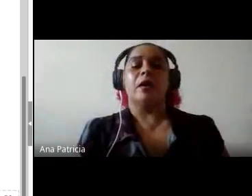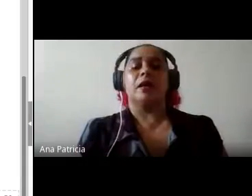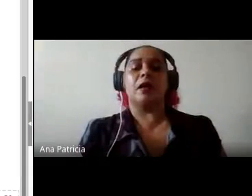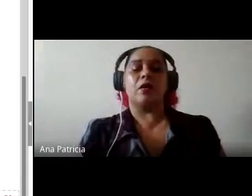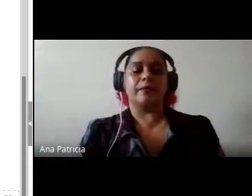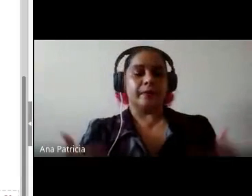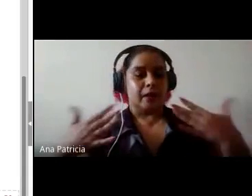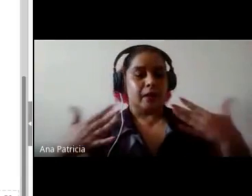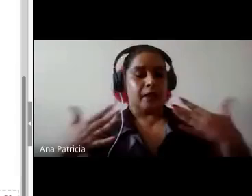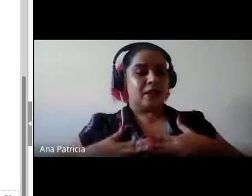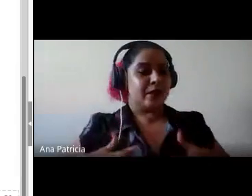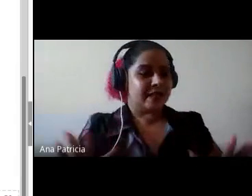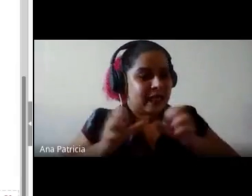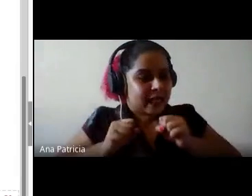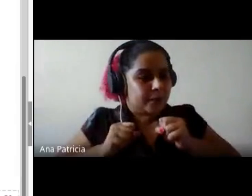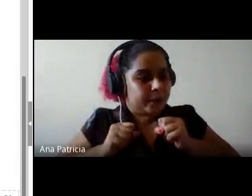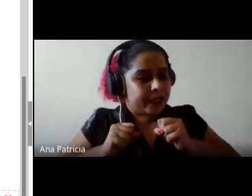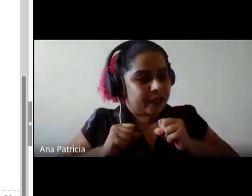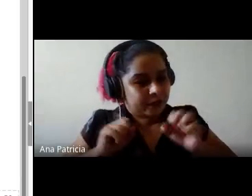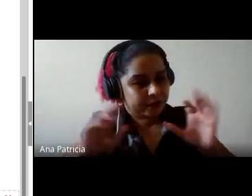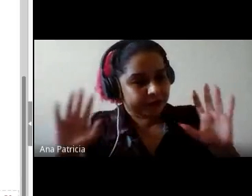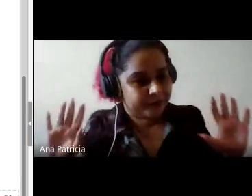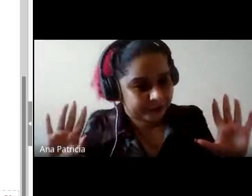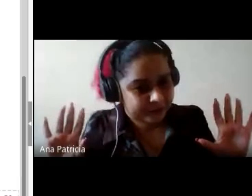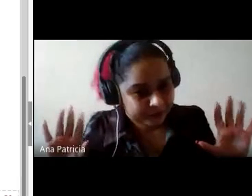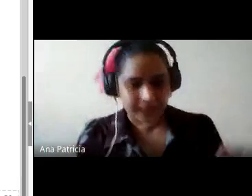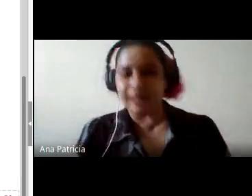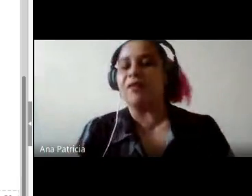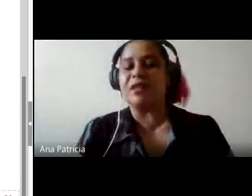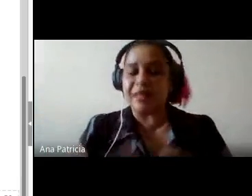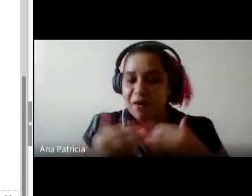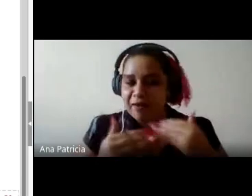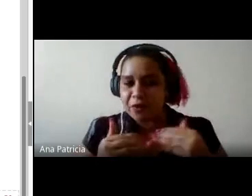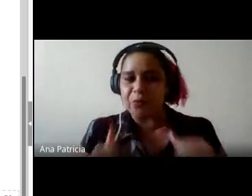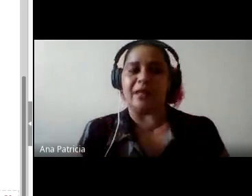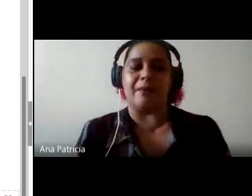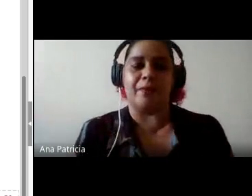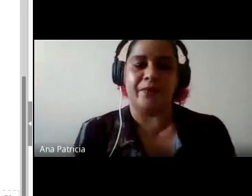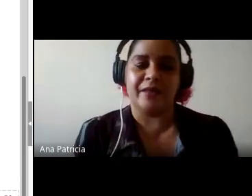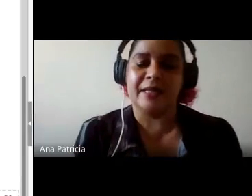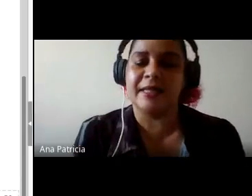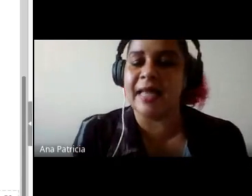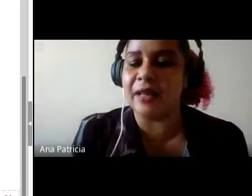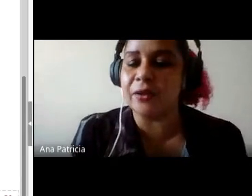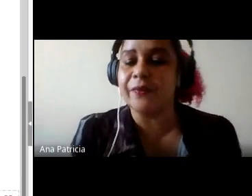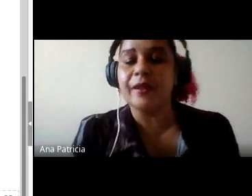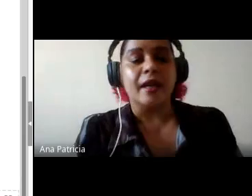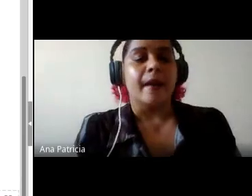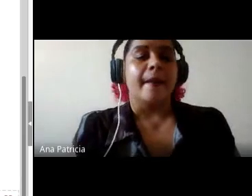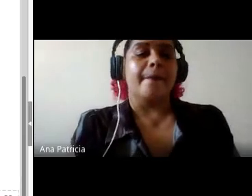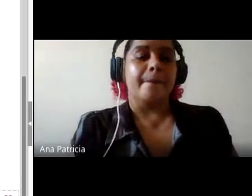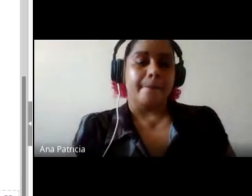sinal. Então, segura a ansiedade aí um pouquinho, que o seu sinal vai vir com o tempo. Certo?